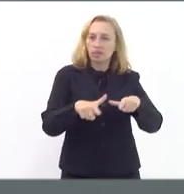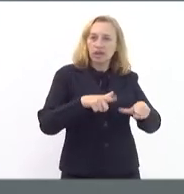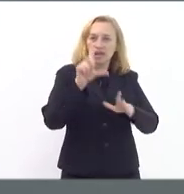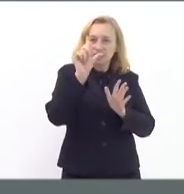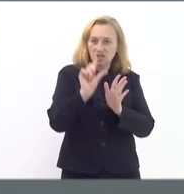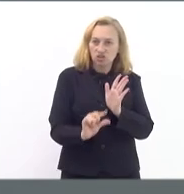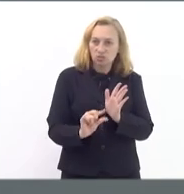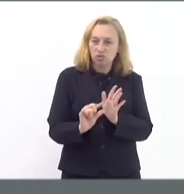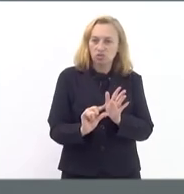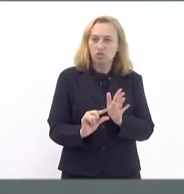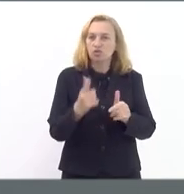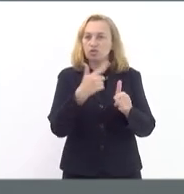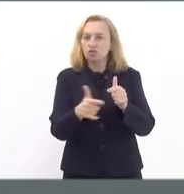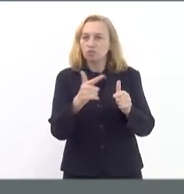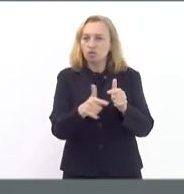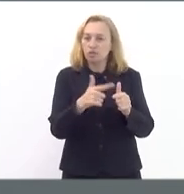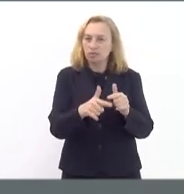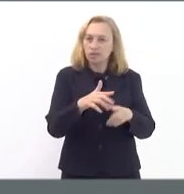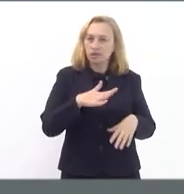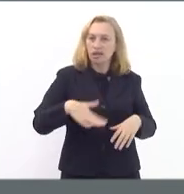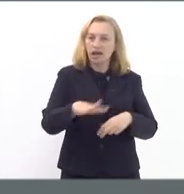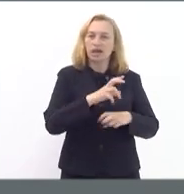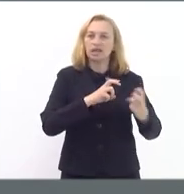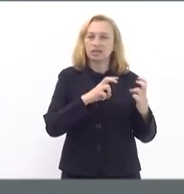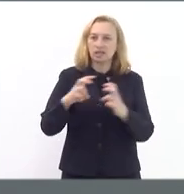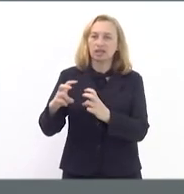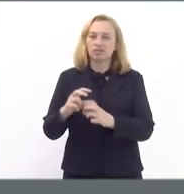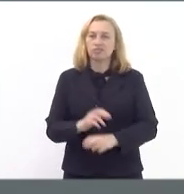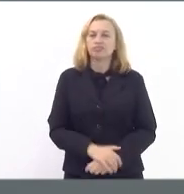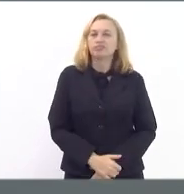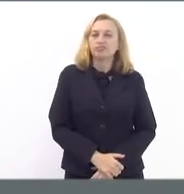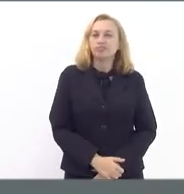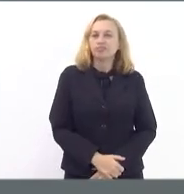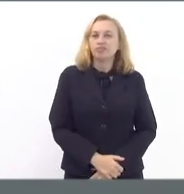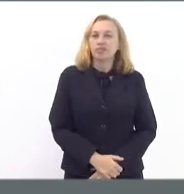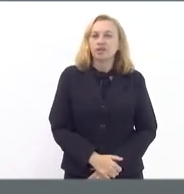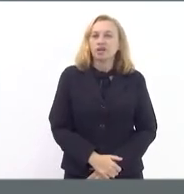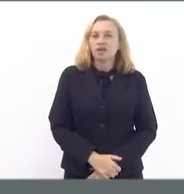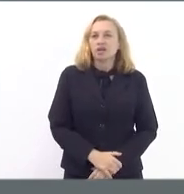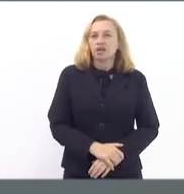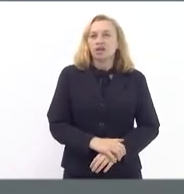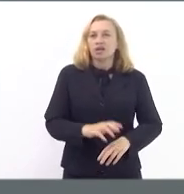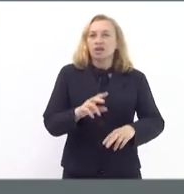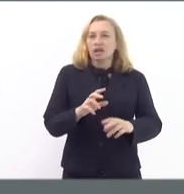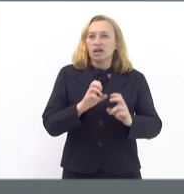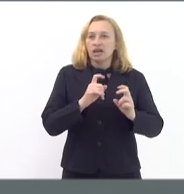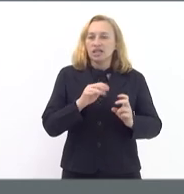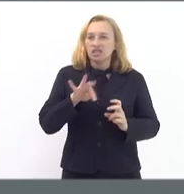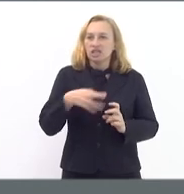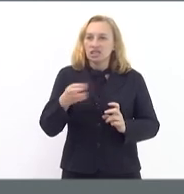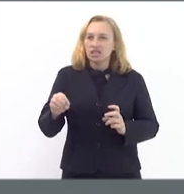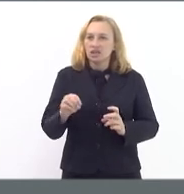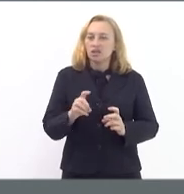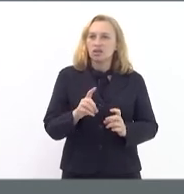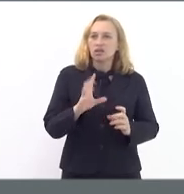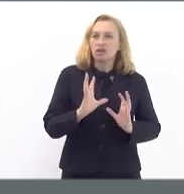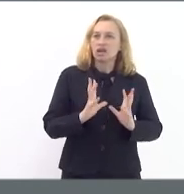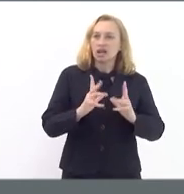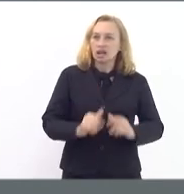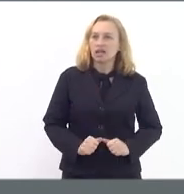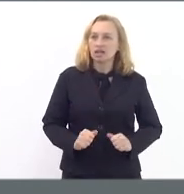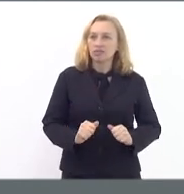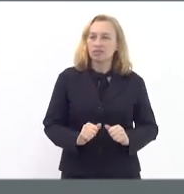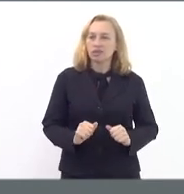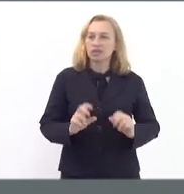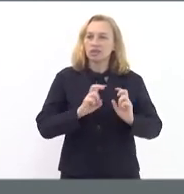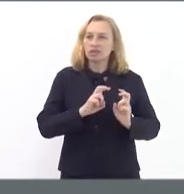diminuir ao máximo esses problemas na estação E aí está sozinha para eles têm Seguros integração polos